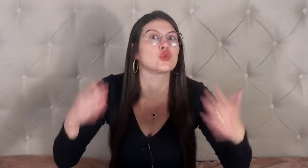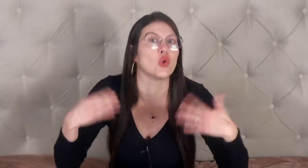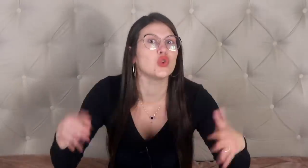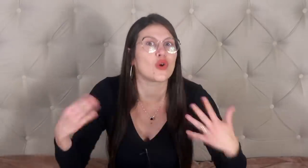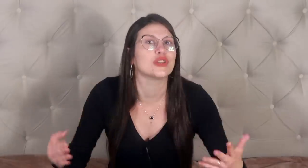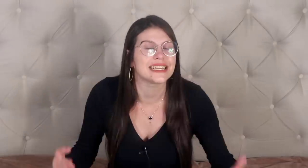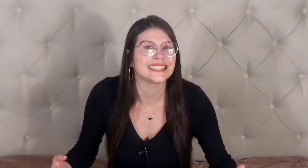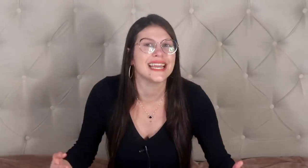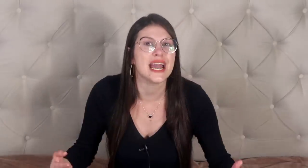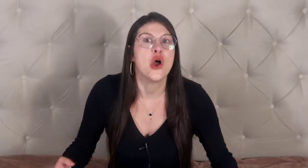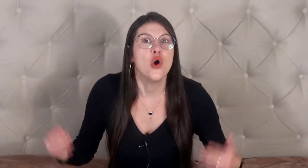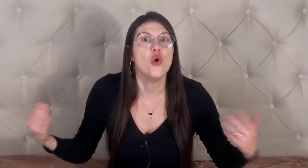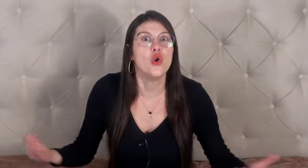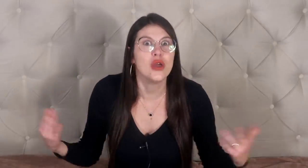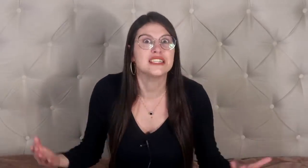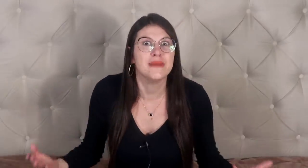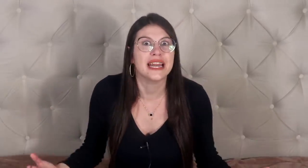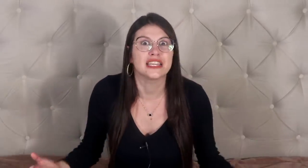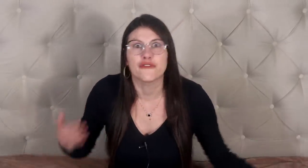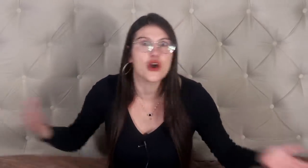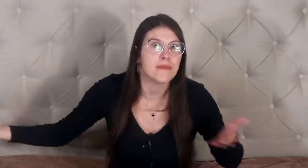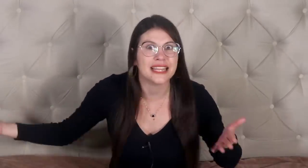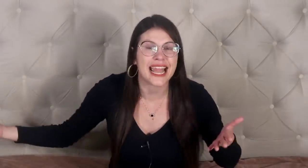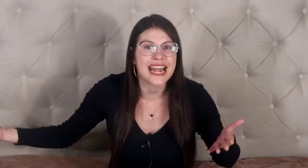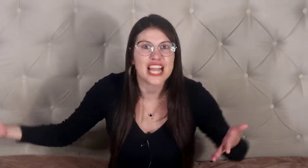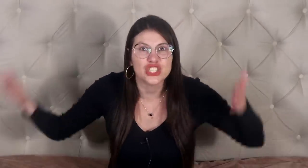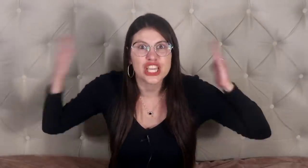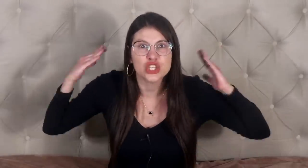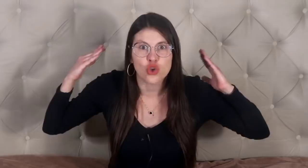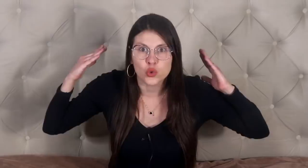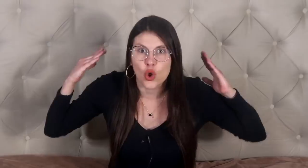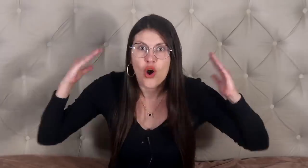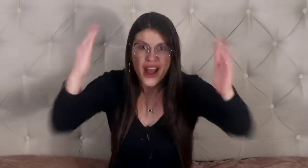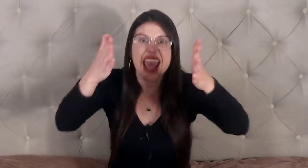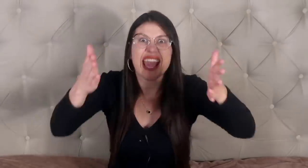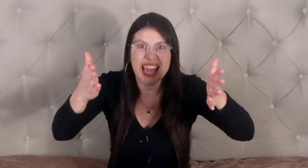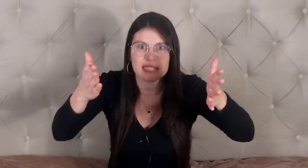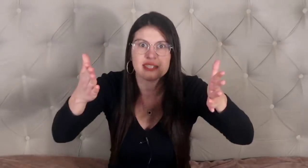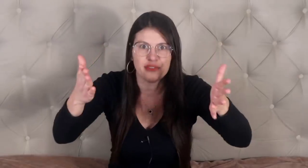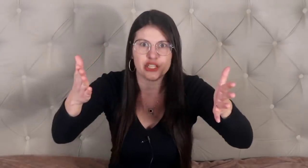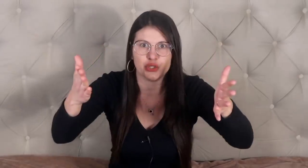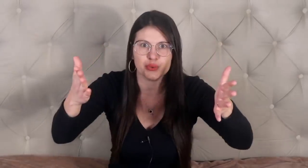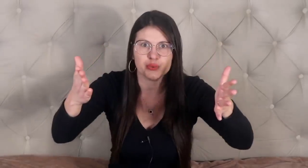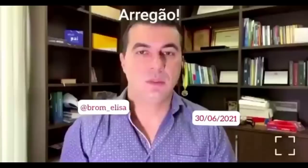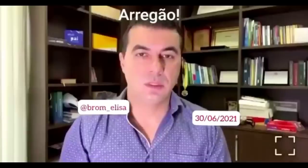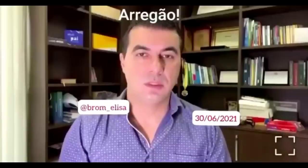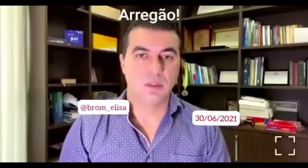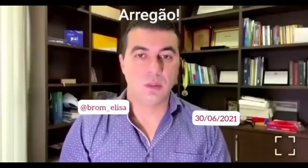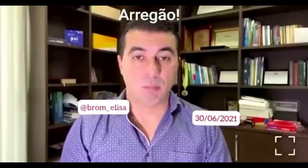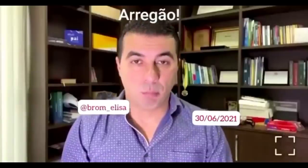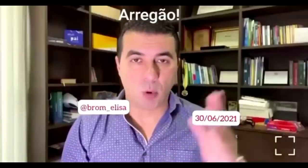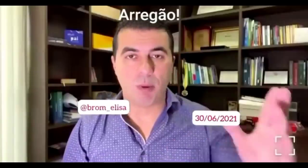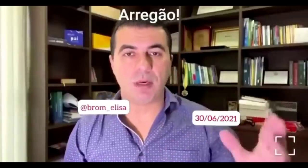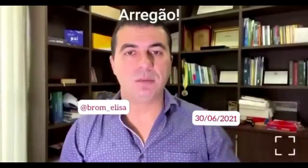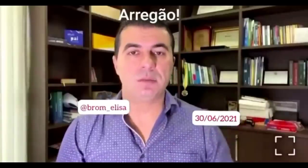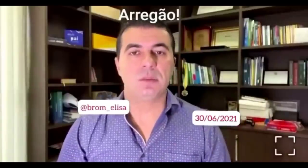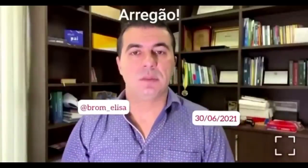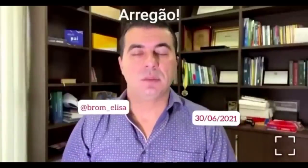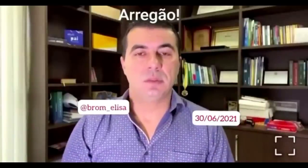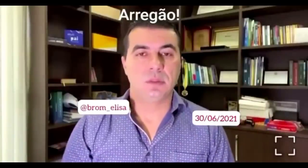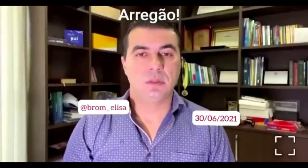enquanto isso tudo acontecia, o Luiz Miranda foi para a internet e soltou esse vídeo.